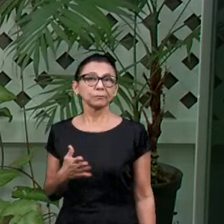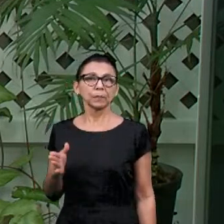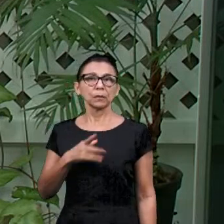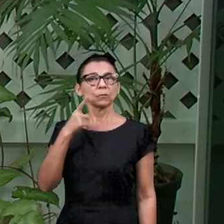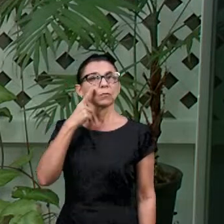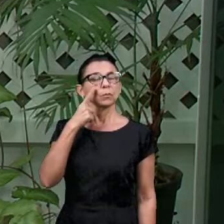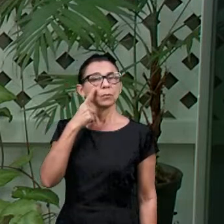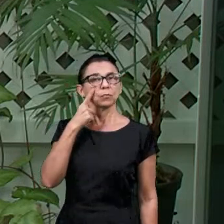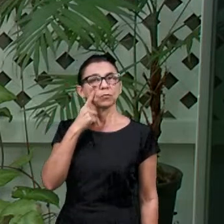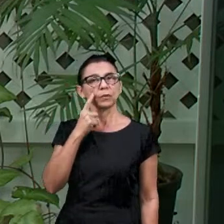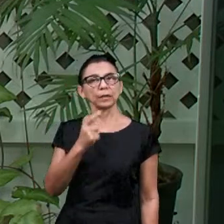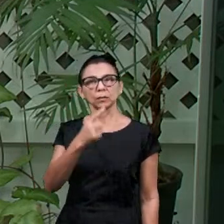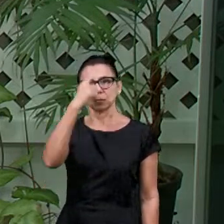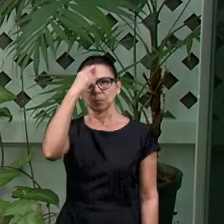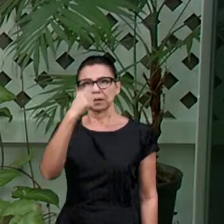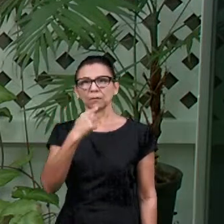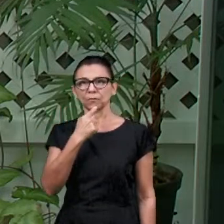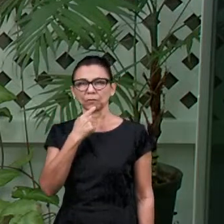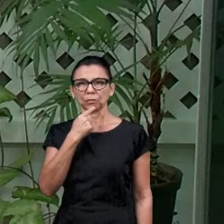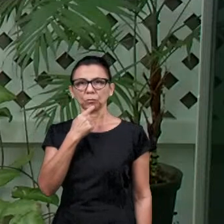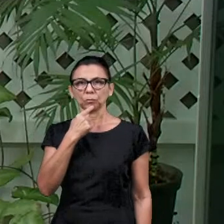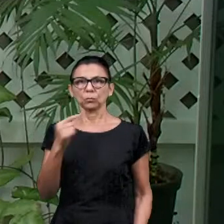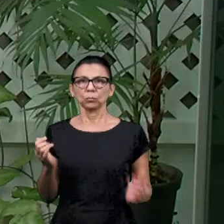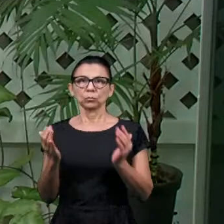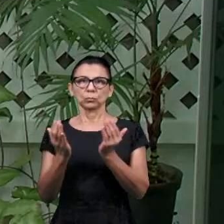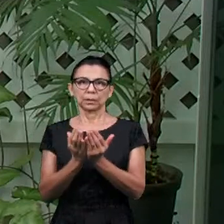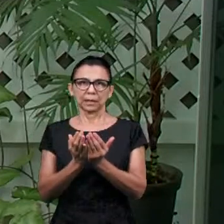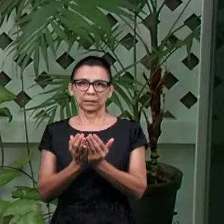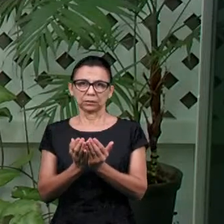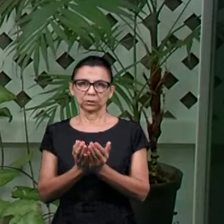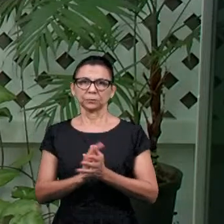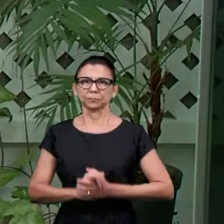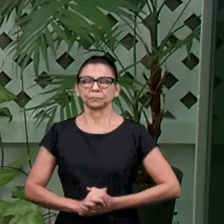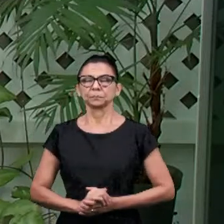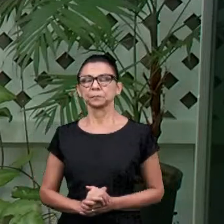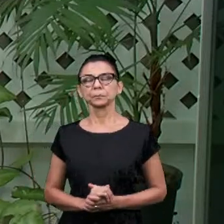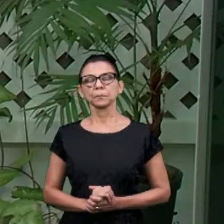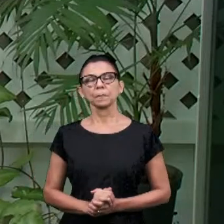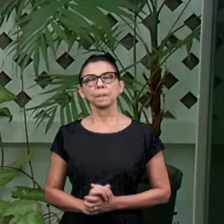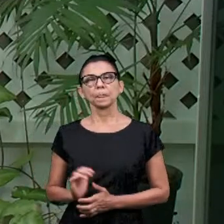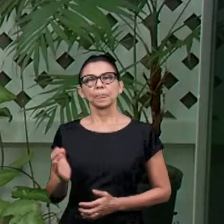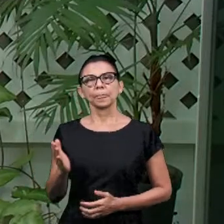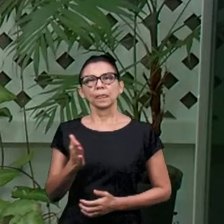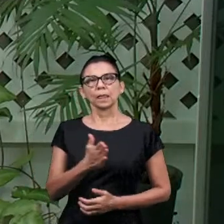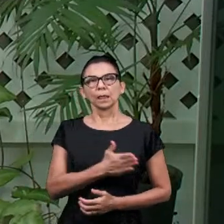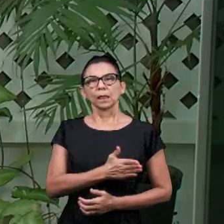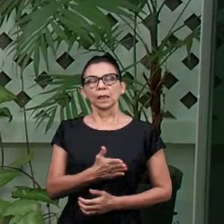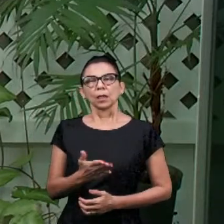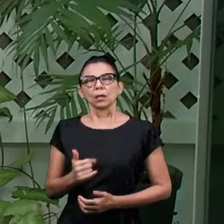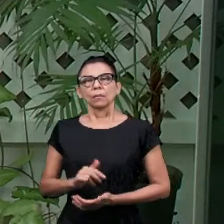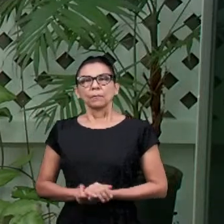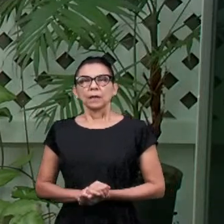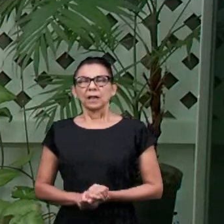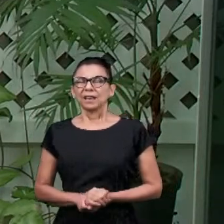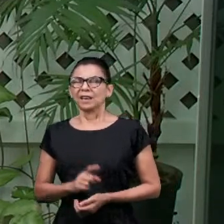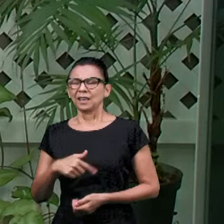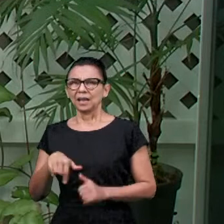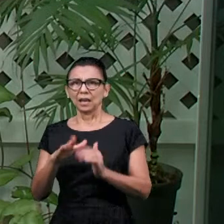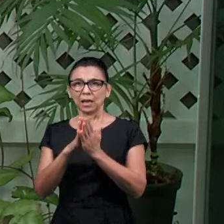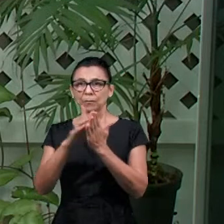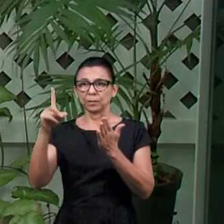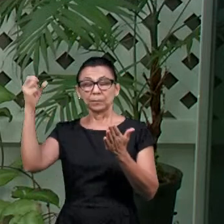Então, fermento está aí? Tá, mas eu não quero fermento. Hoje eu aprendo a palavra revelada, eu não quero mais saber